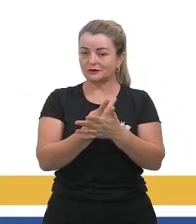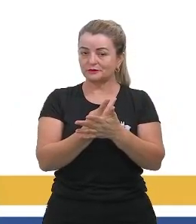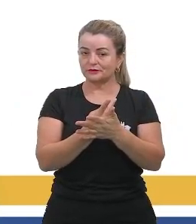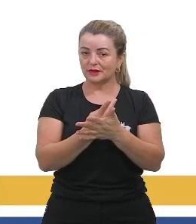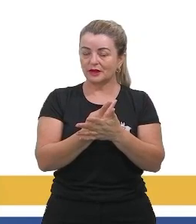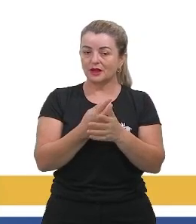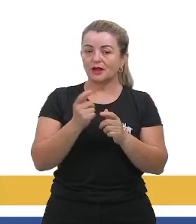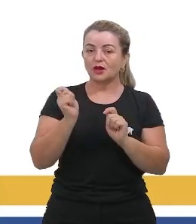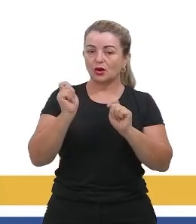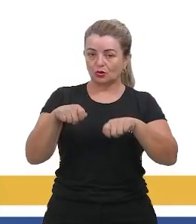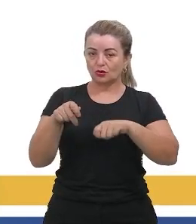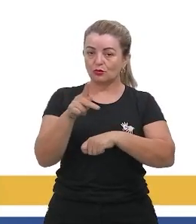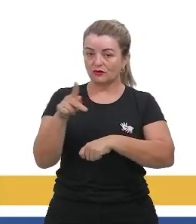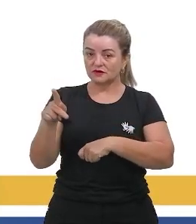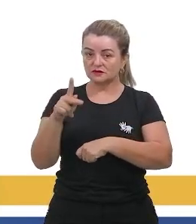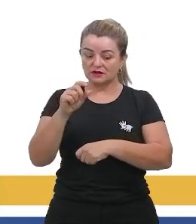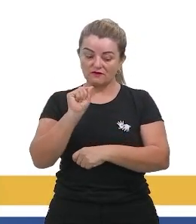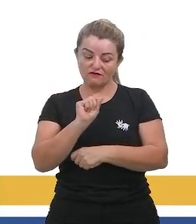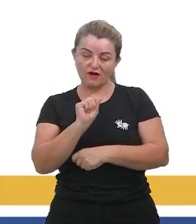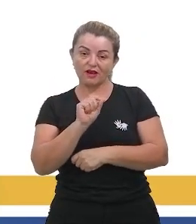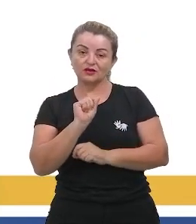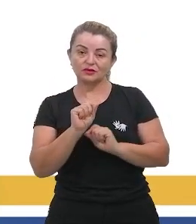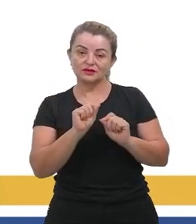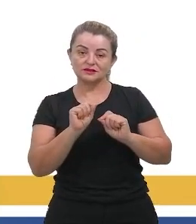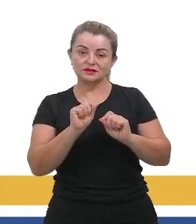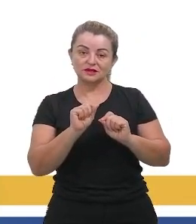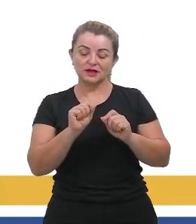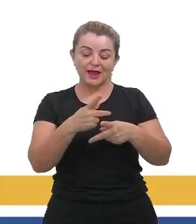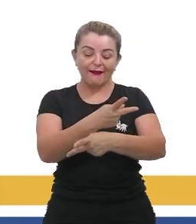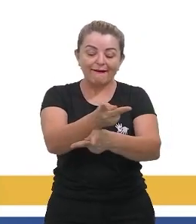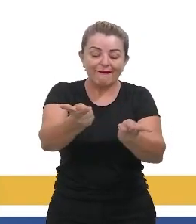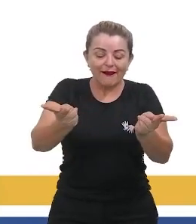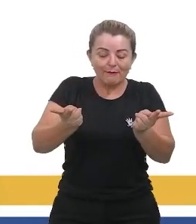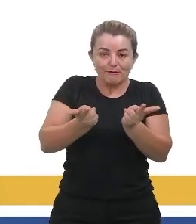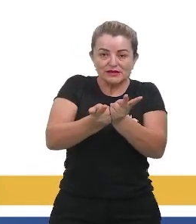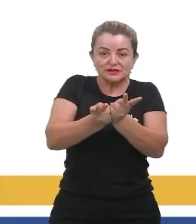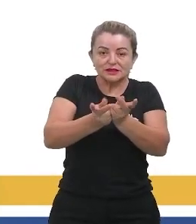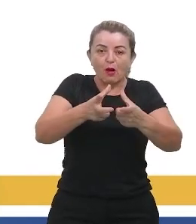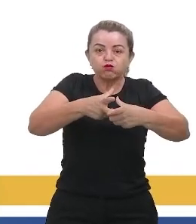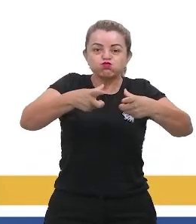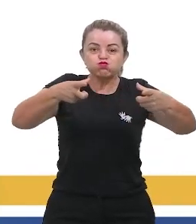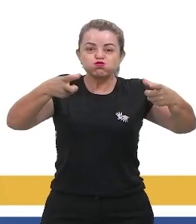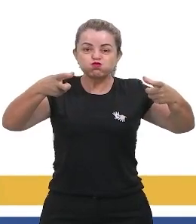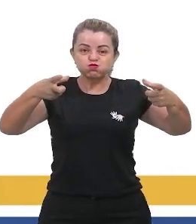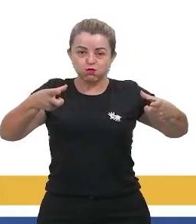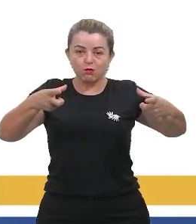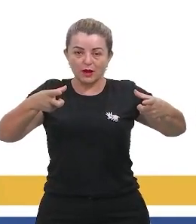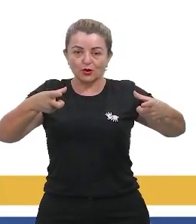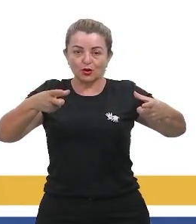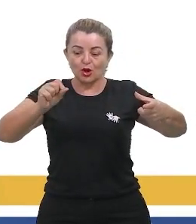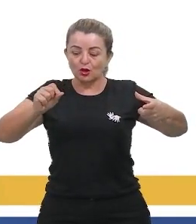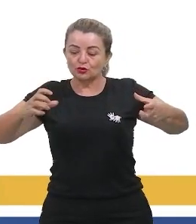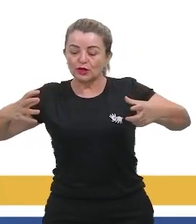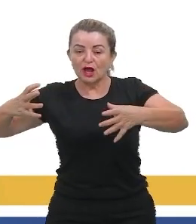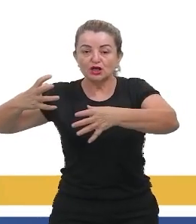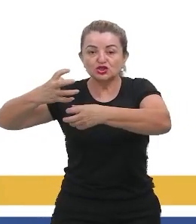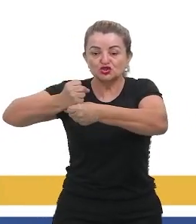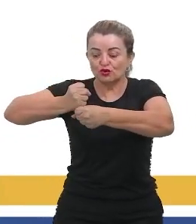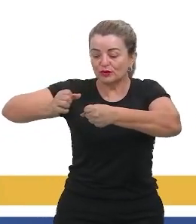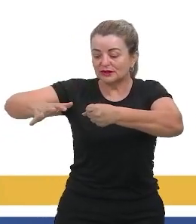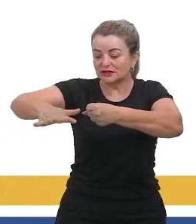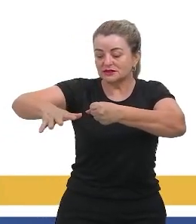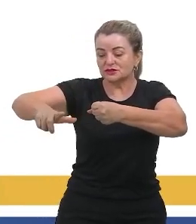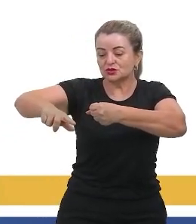afirmando, o professor está afirmando que a pizza dele é maior do que a soma das áreas das outras